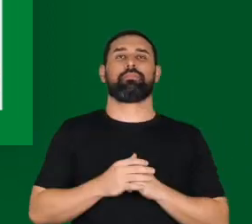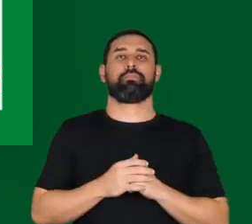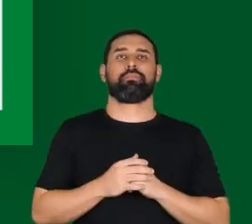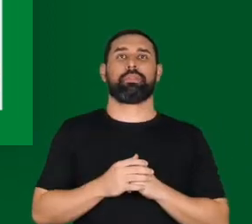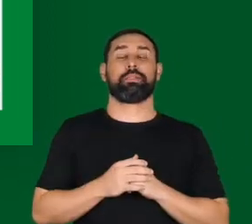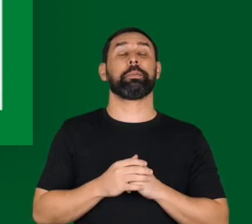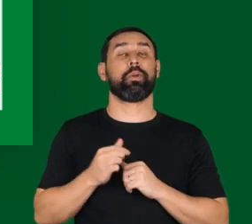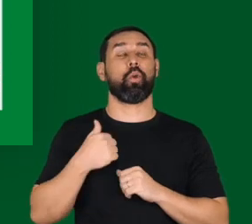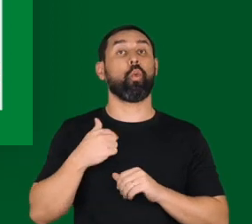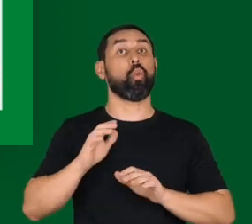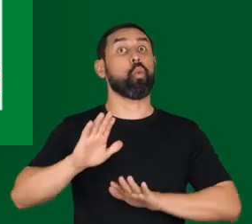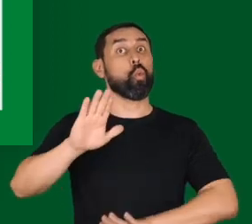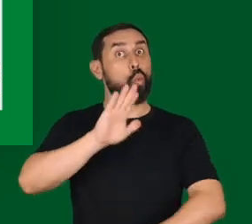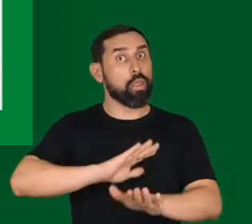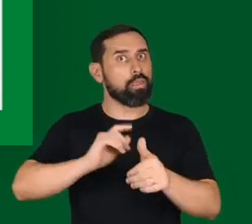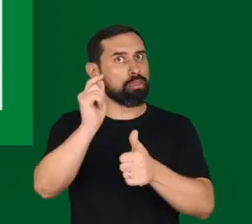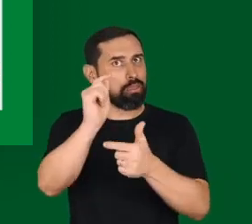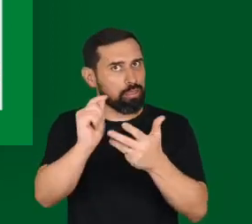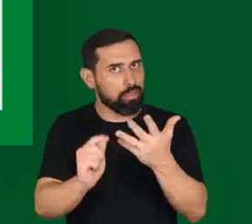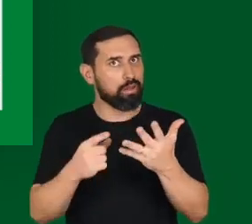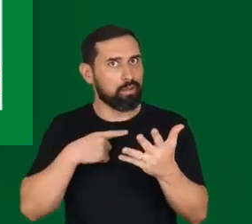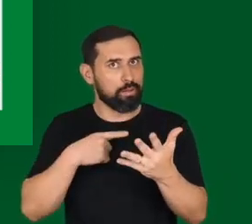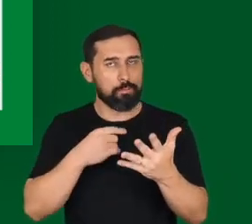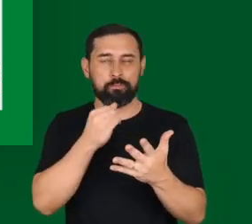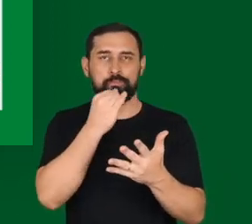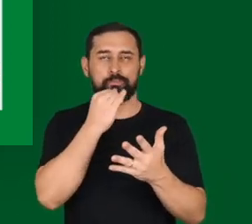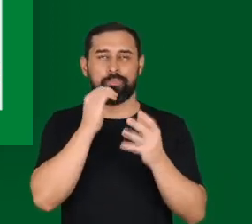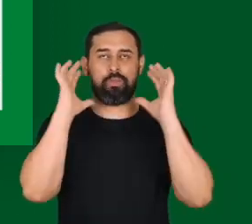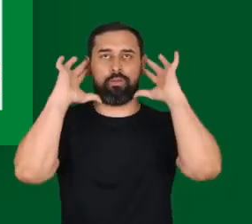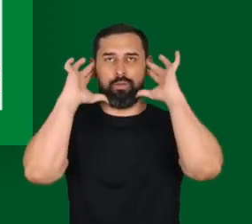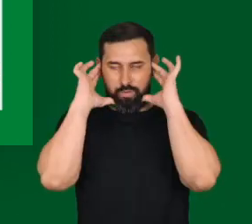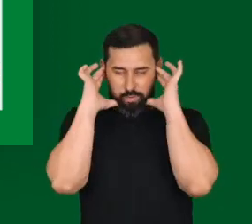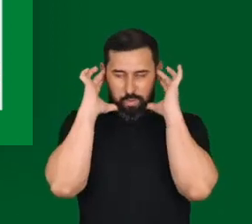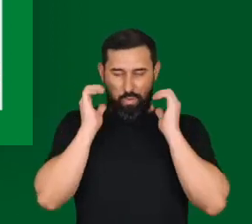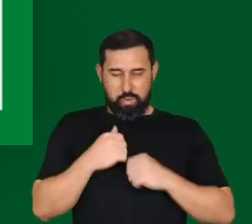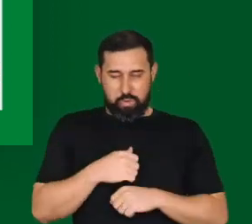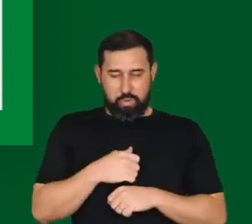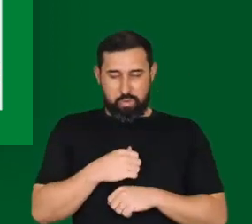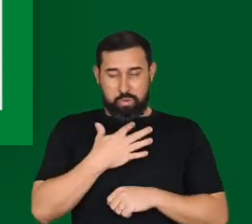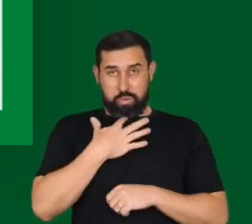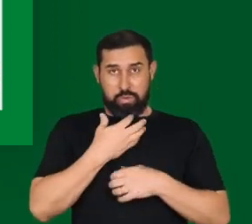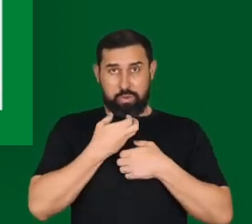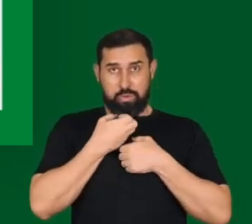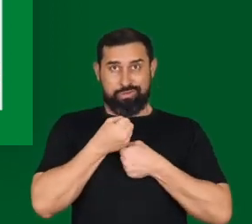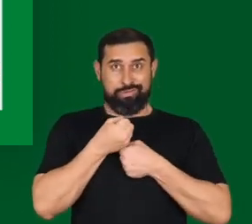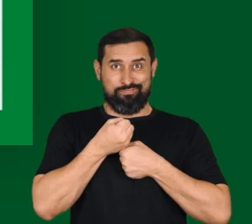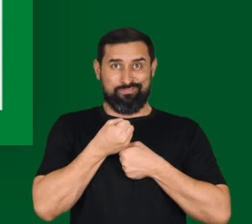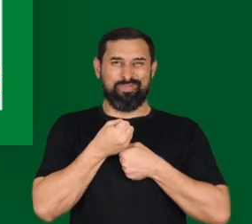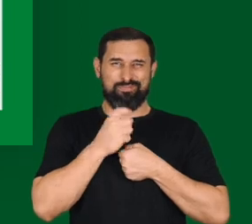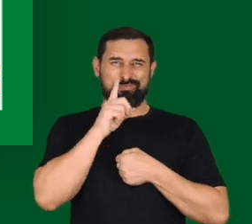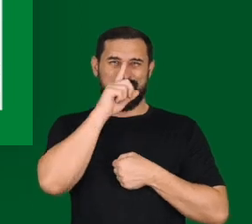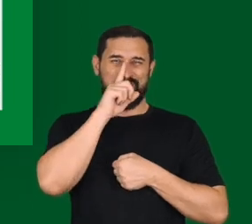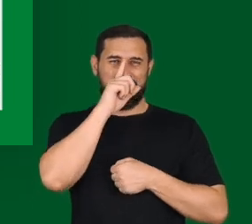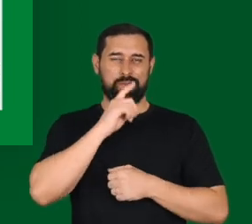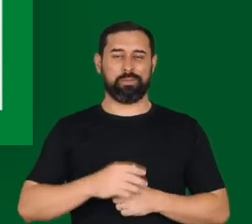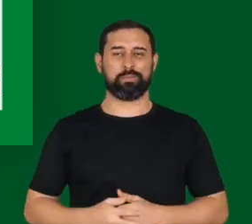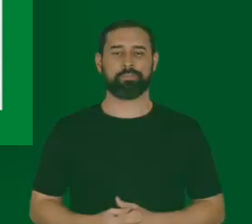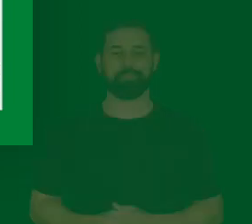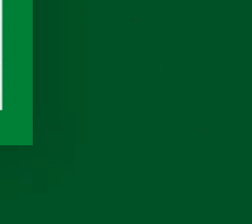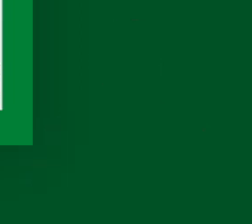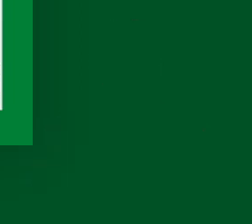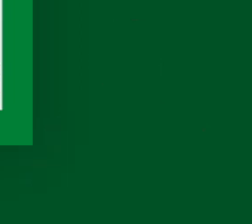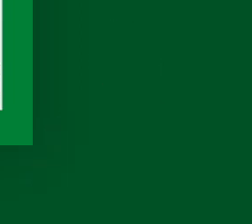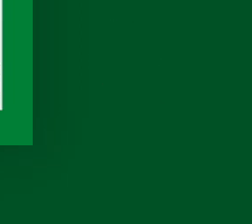Então, eu não posso fazer hiperflexão ou do pescoço, né, por conta desse risco de trauma